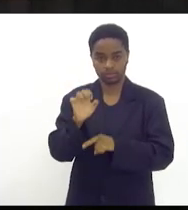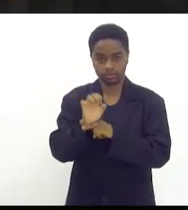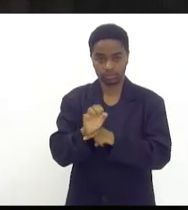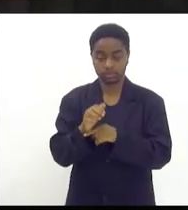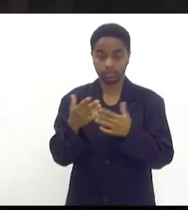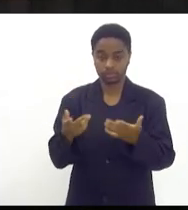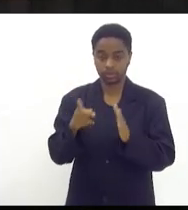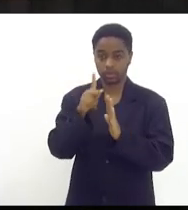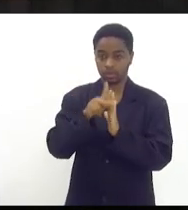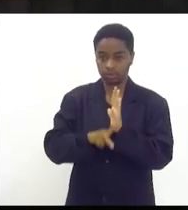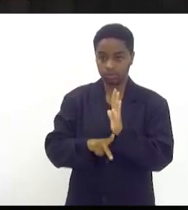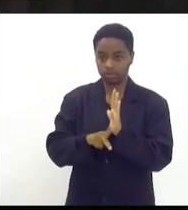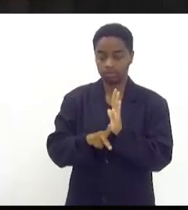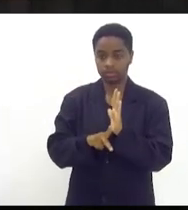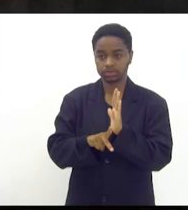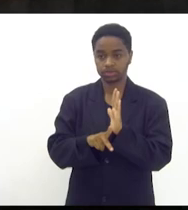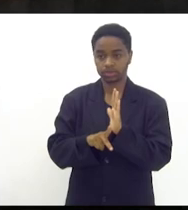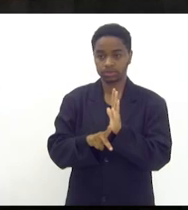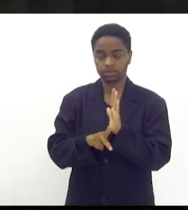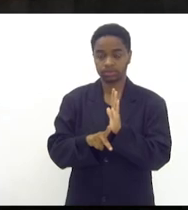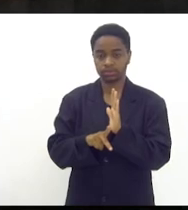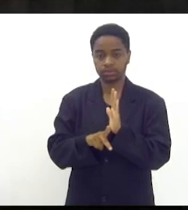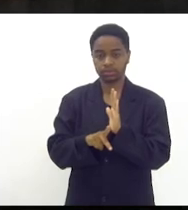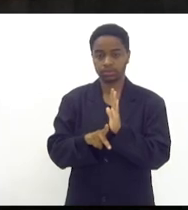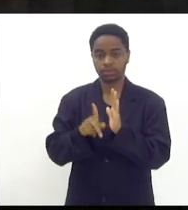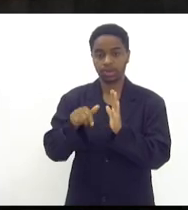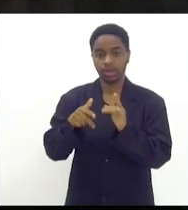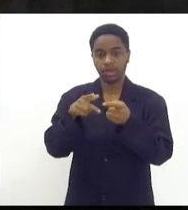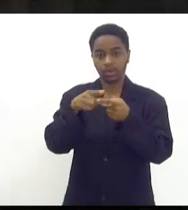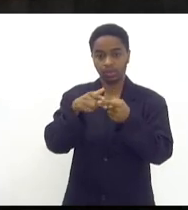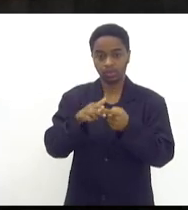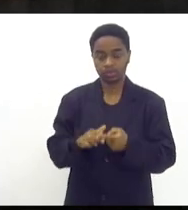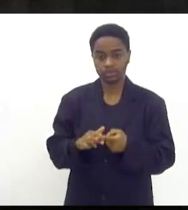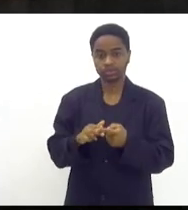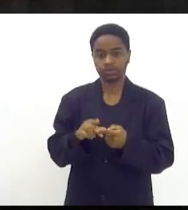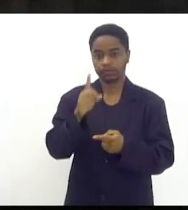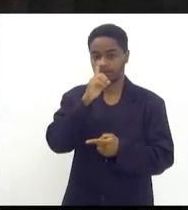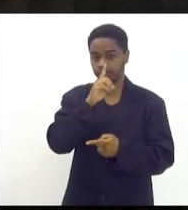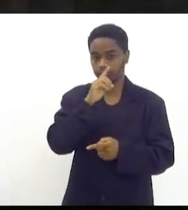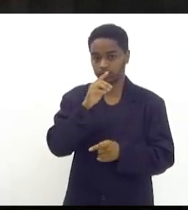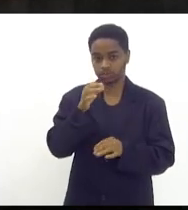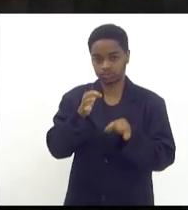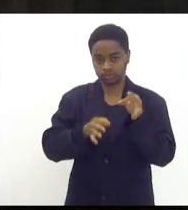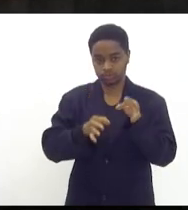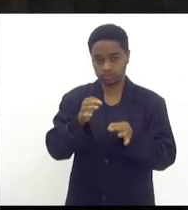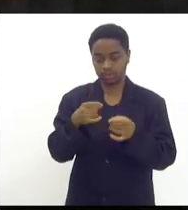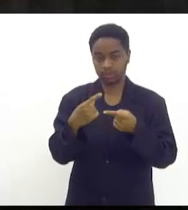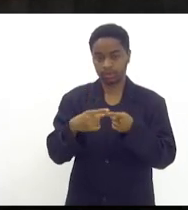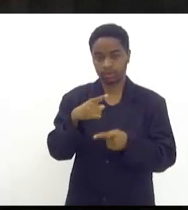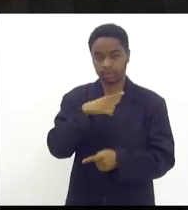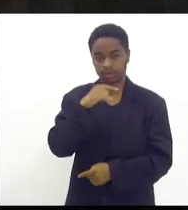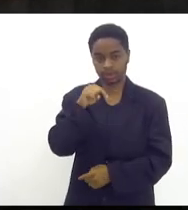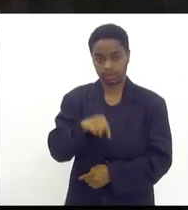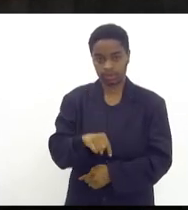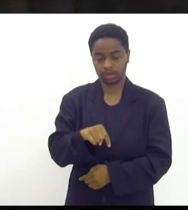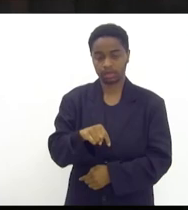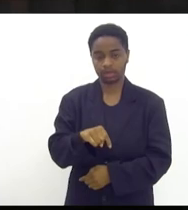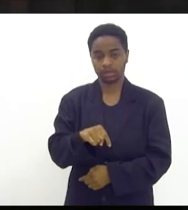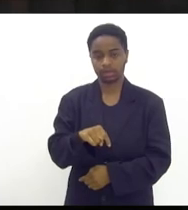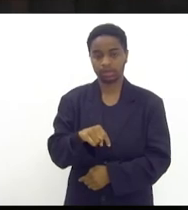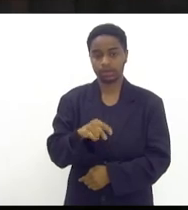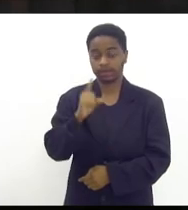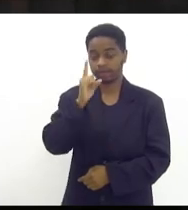projeto realmente vem corrigir essa grande injustiça que tínhamos aqui, uma injustiça